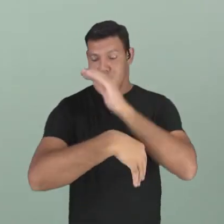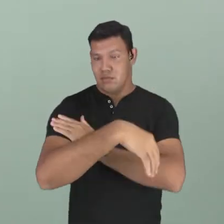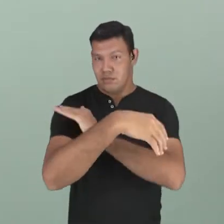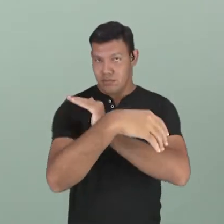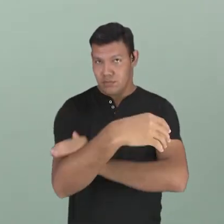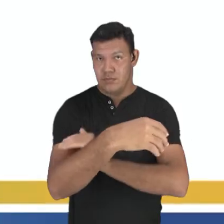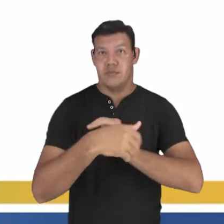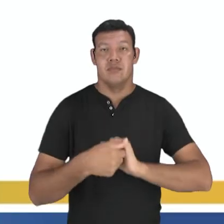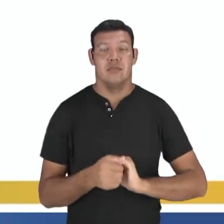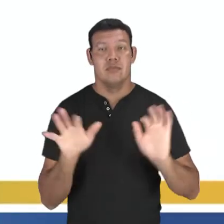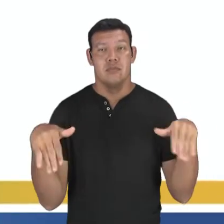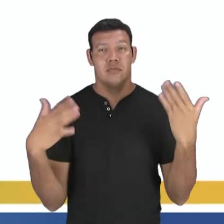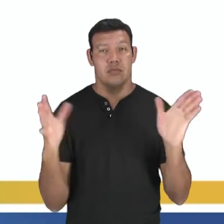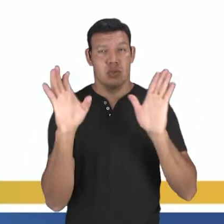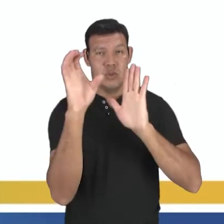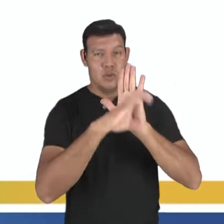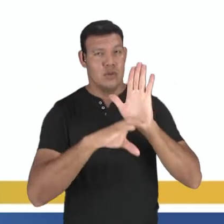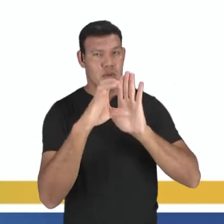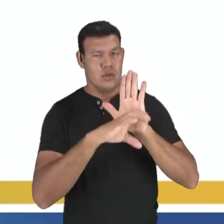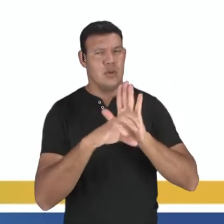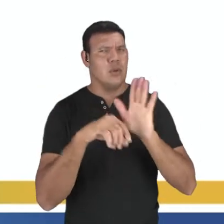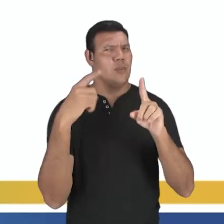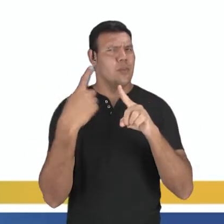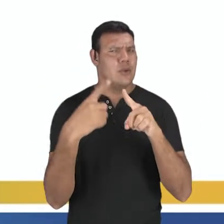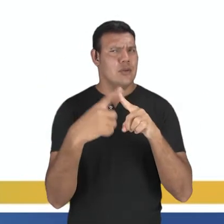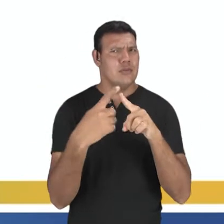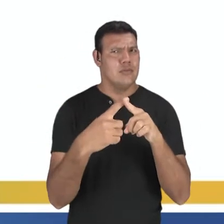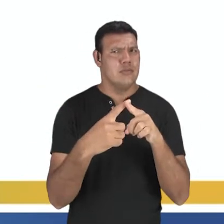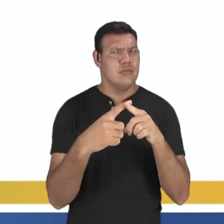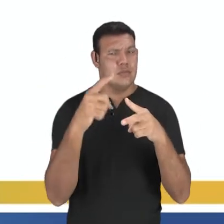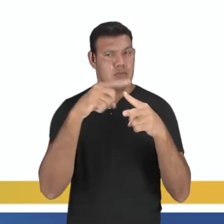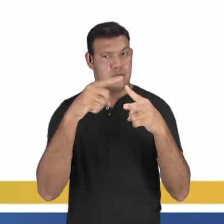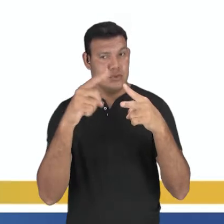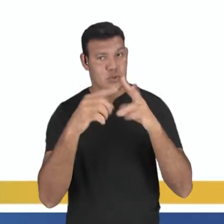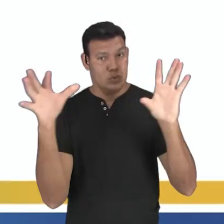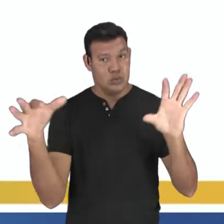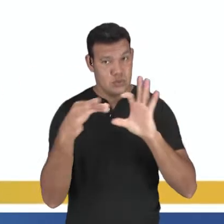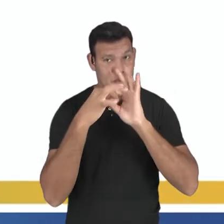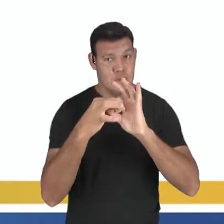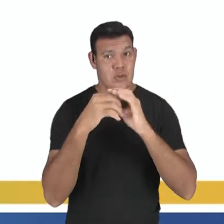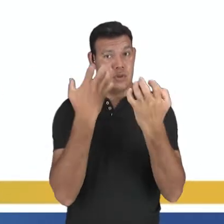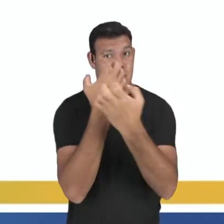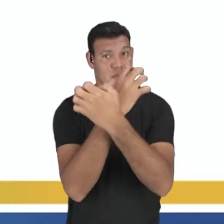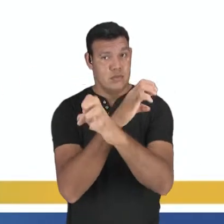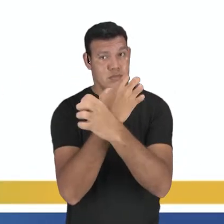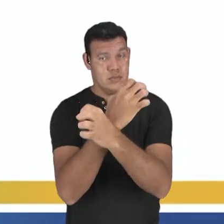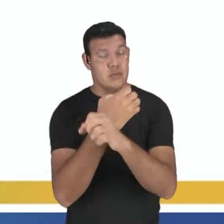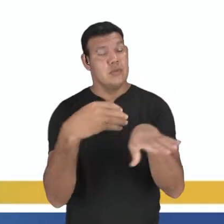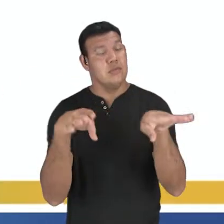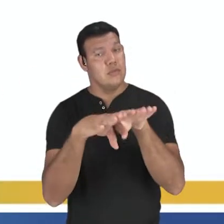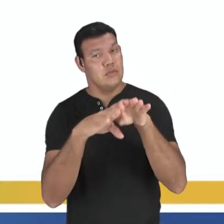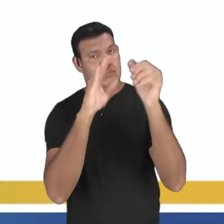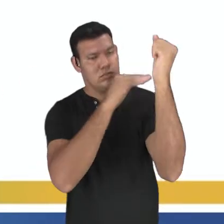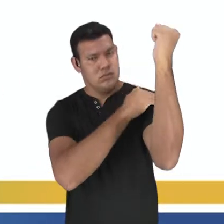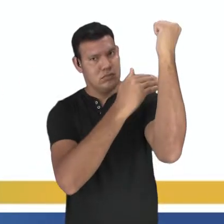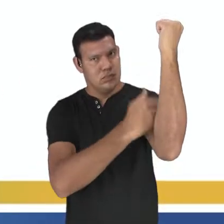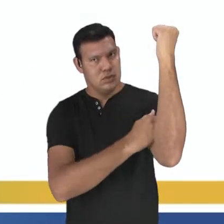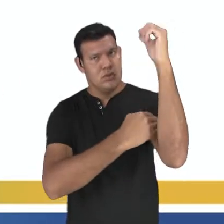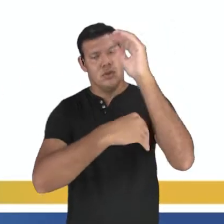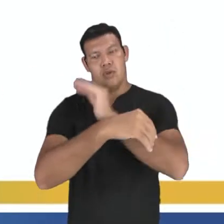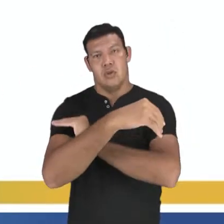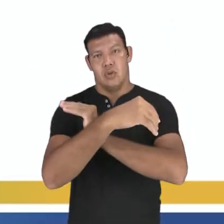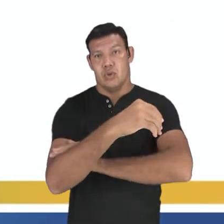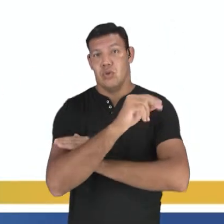Então, para começar, vamos ter uma definição de por que esses dois reunidos, por que o esquelético e o muscular vão ser chamados de